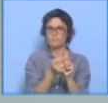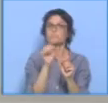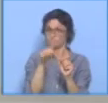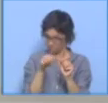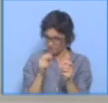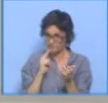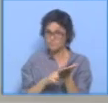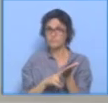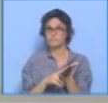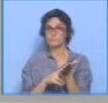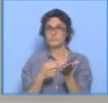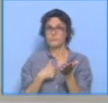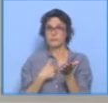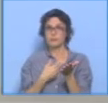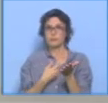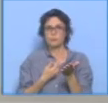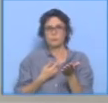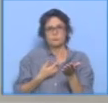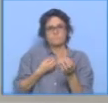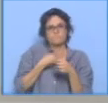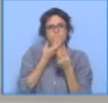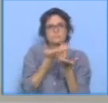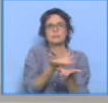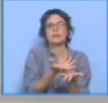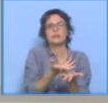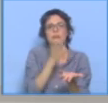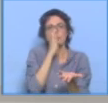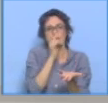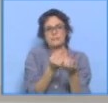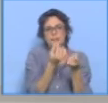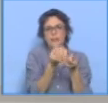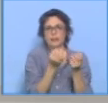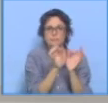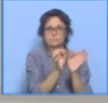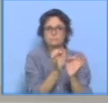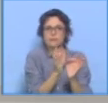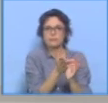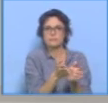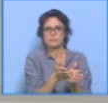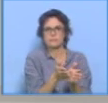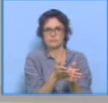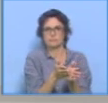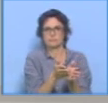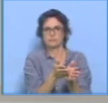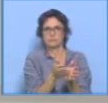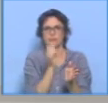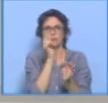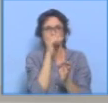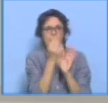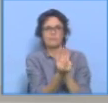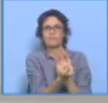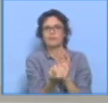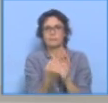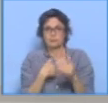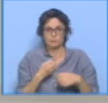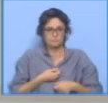tornar-me próximo de todo aquele que precisa de mim, que está carenciado. Ora bem, se é assim, então